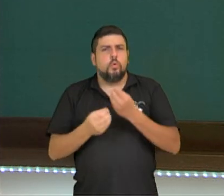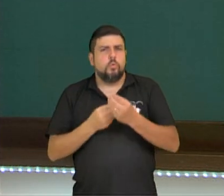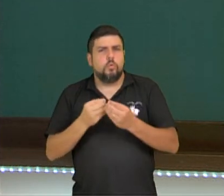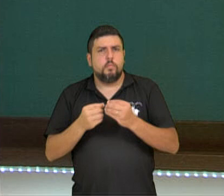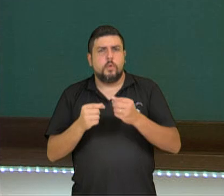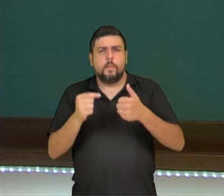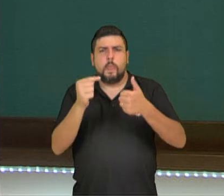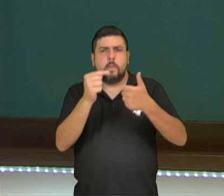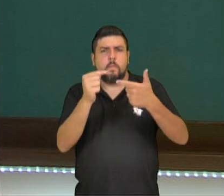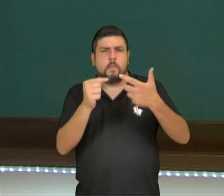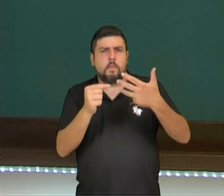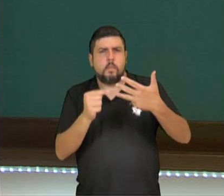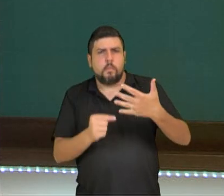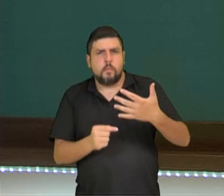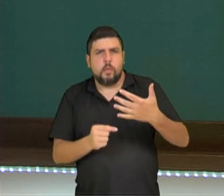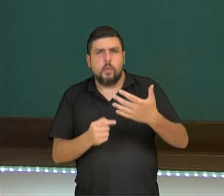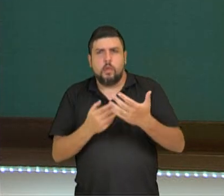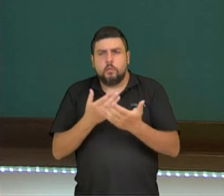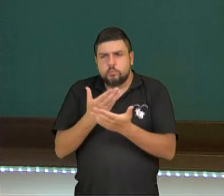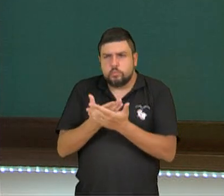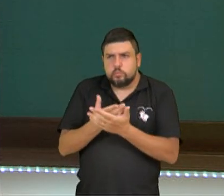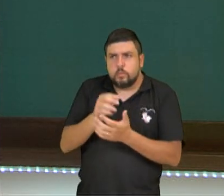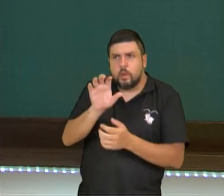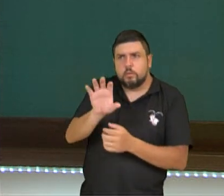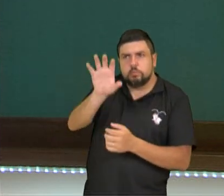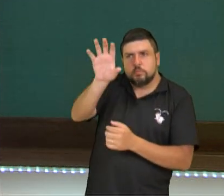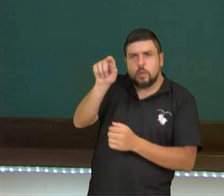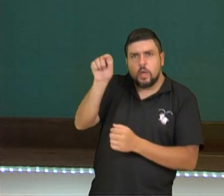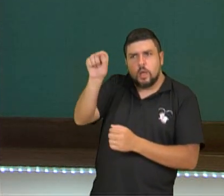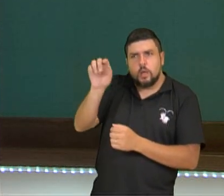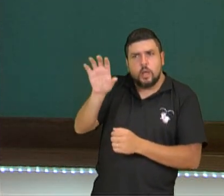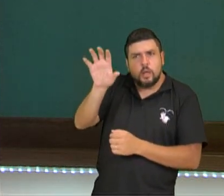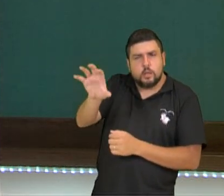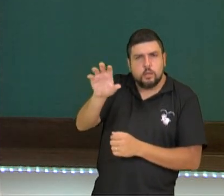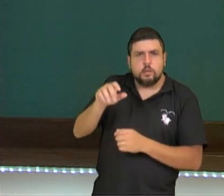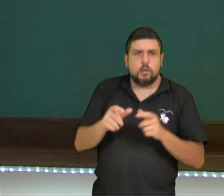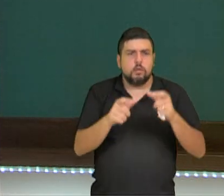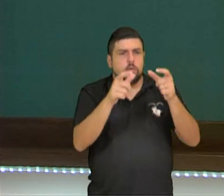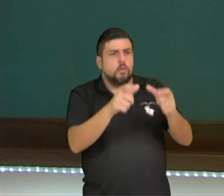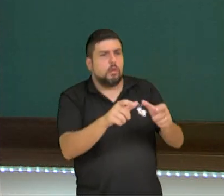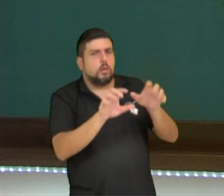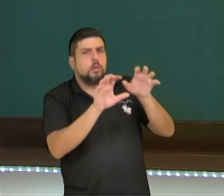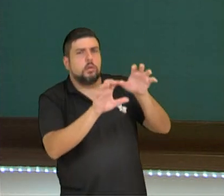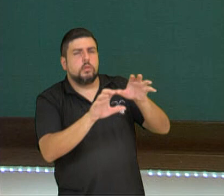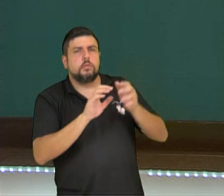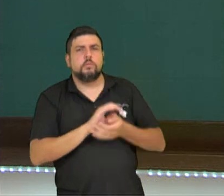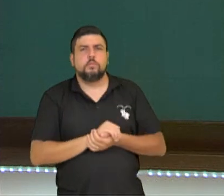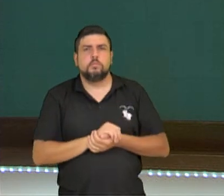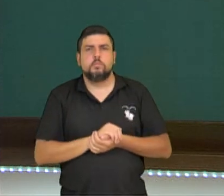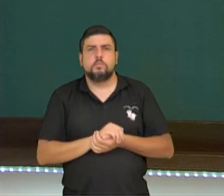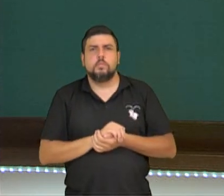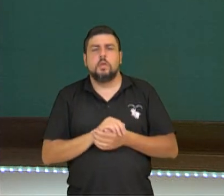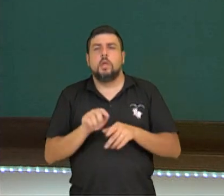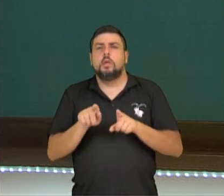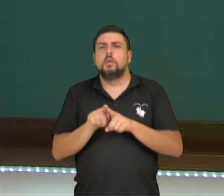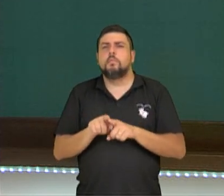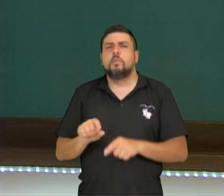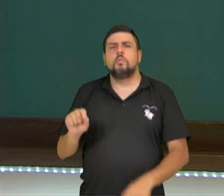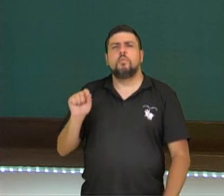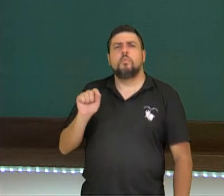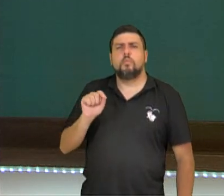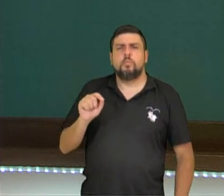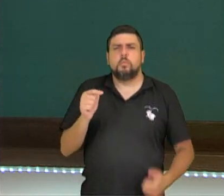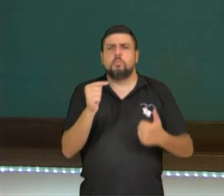diga, tal região tem determinado tipo climático. Quais são os fatores e o que são esses